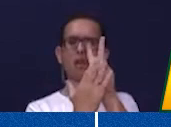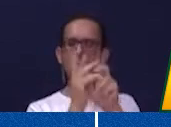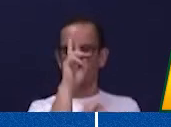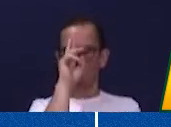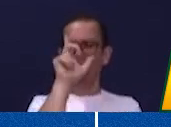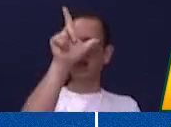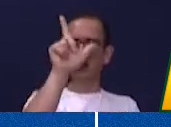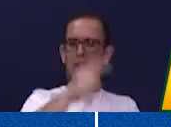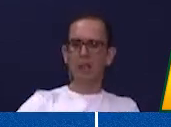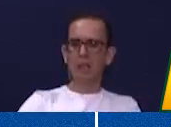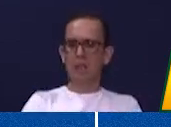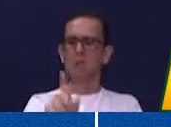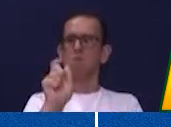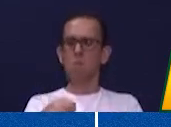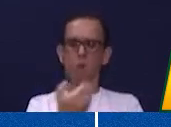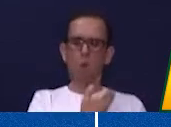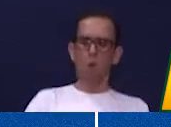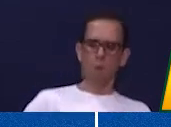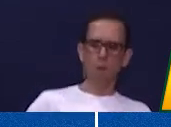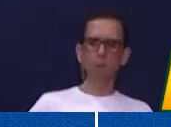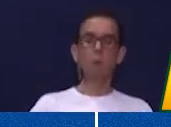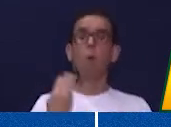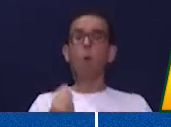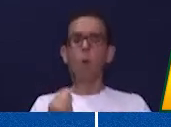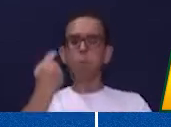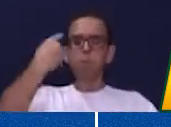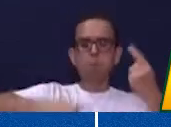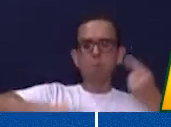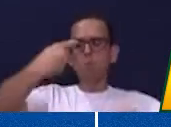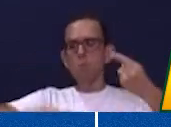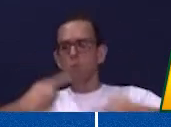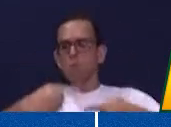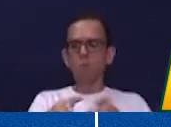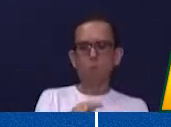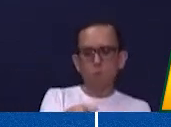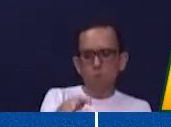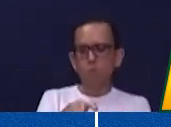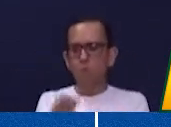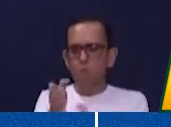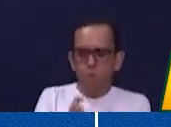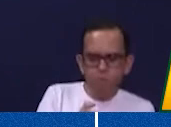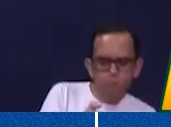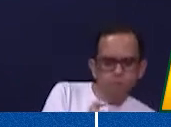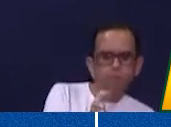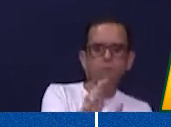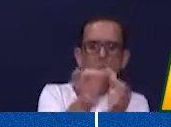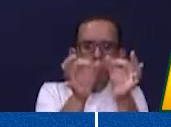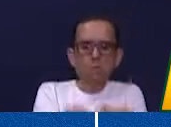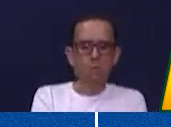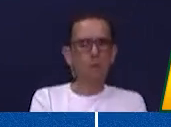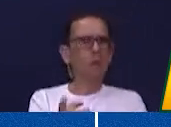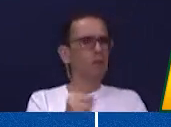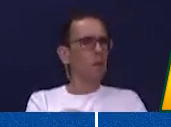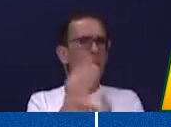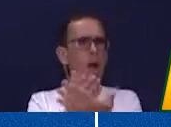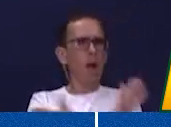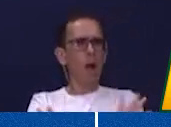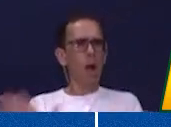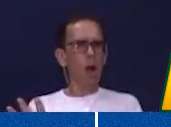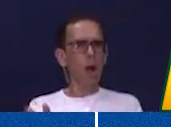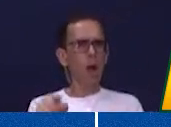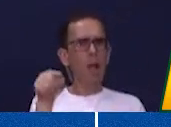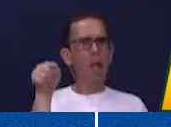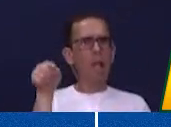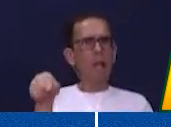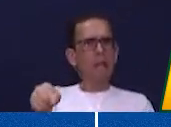vão lotear um governo disputar a orientação para conduzir o Executivo acho que esse tempo acabou esse